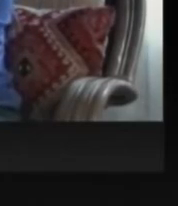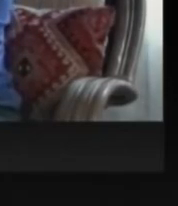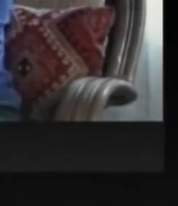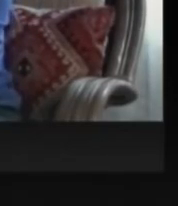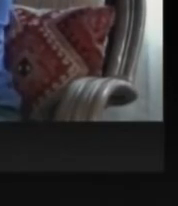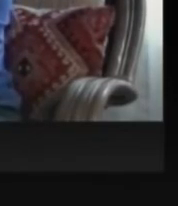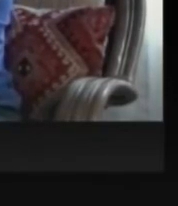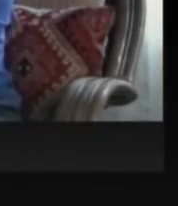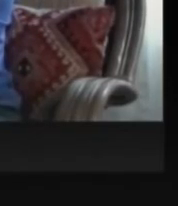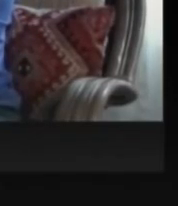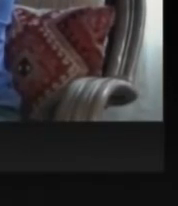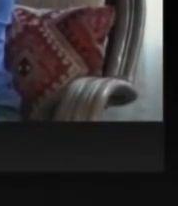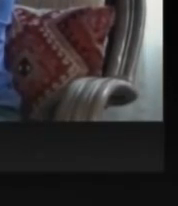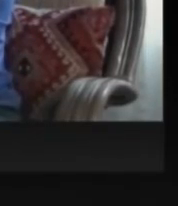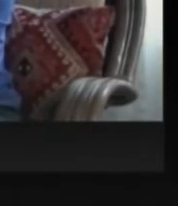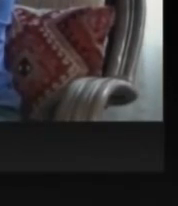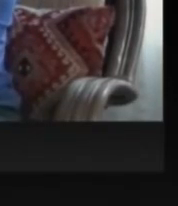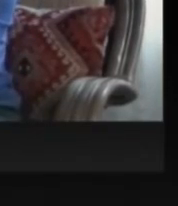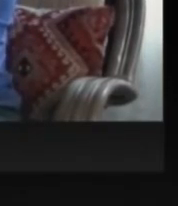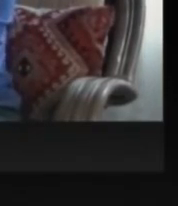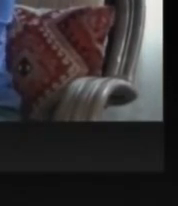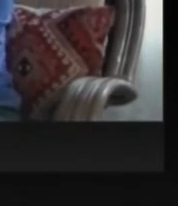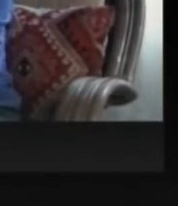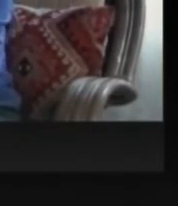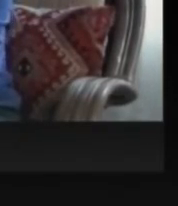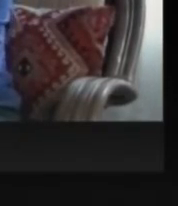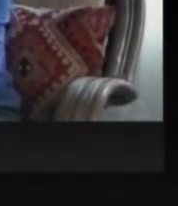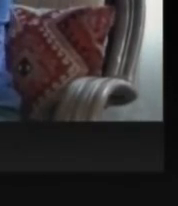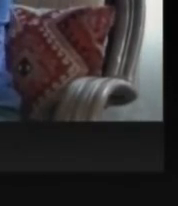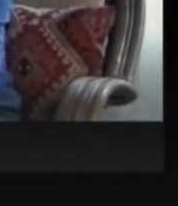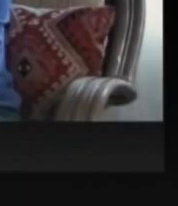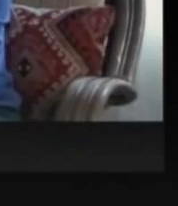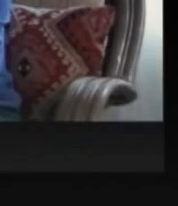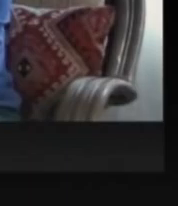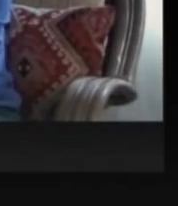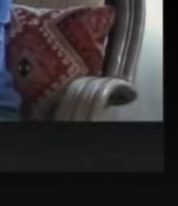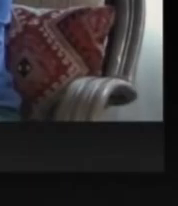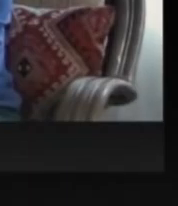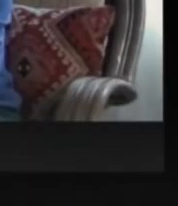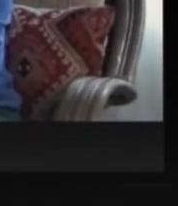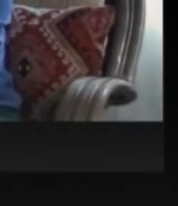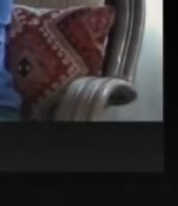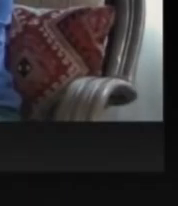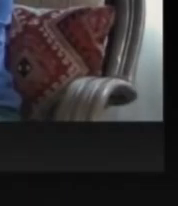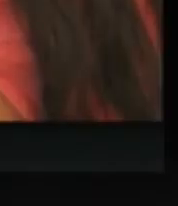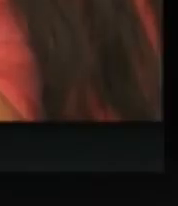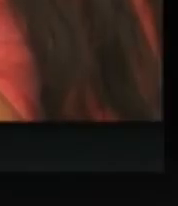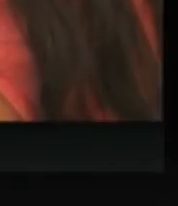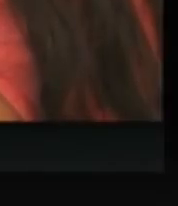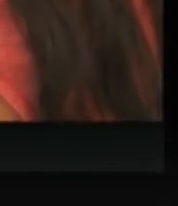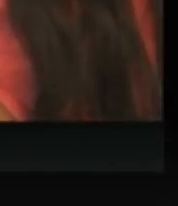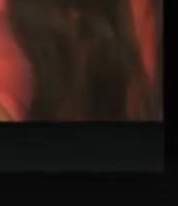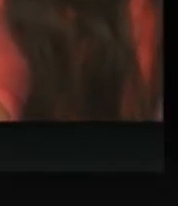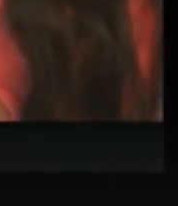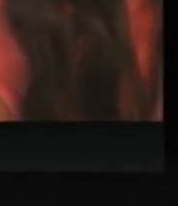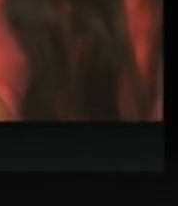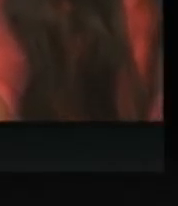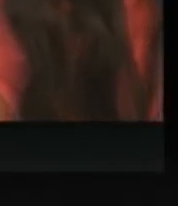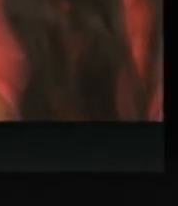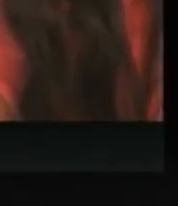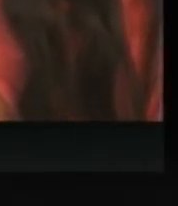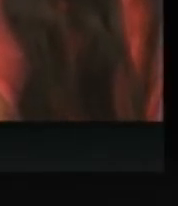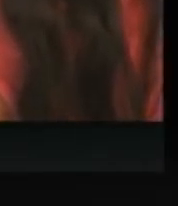foi a líder inconteste do movimento que levou ao sufrágio no Brasil. Outro eixo do programa